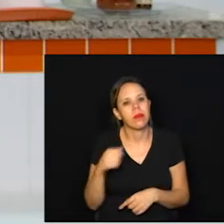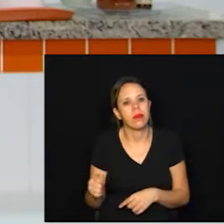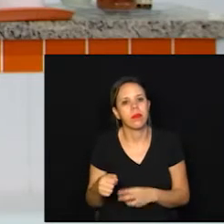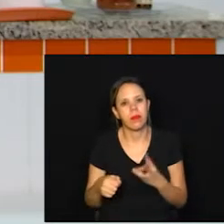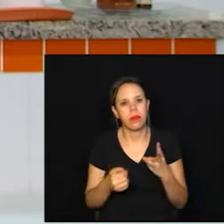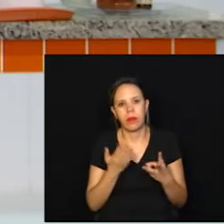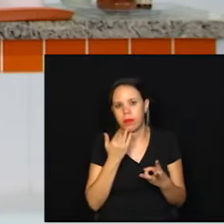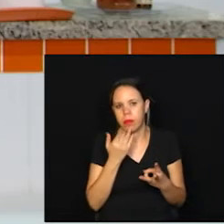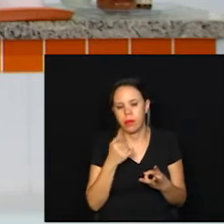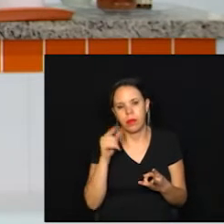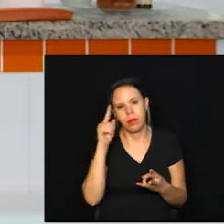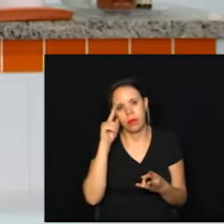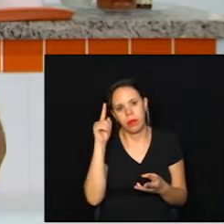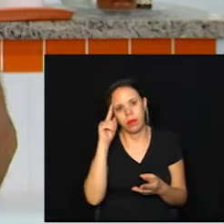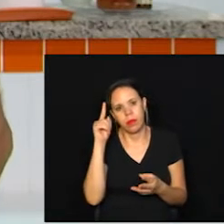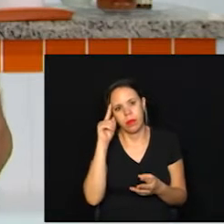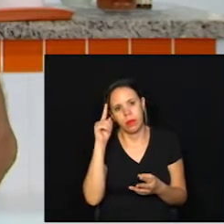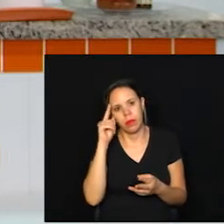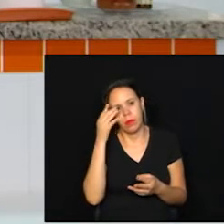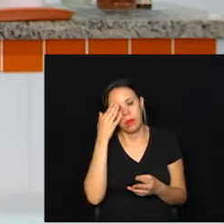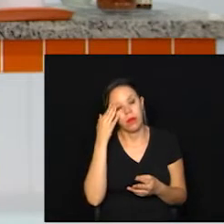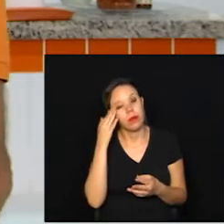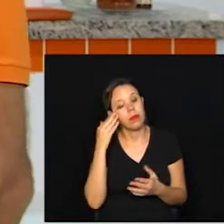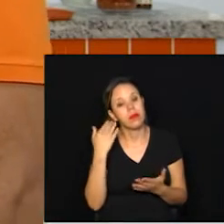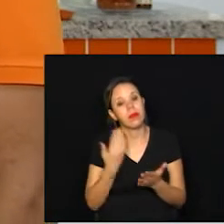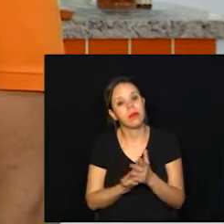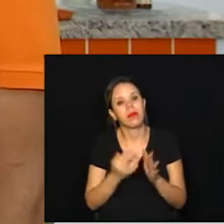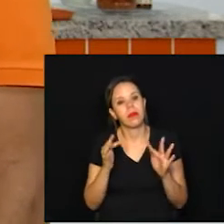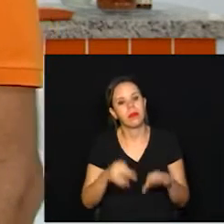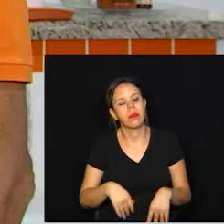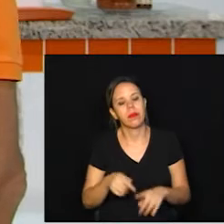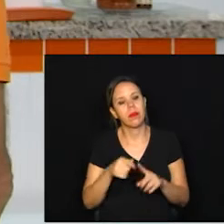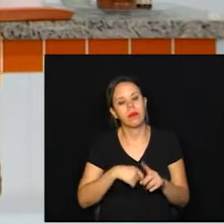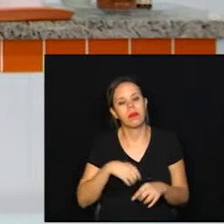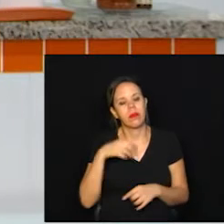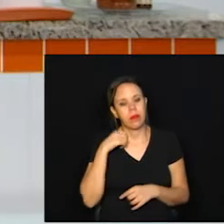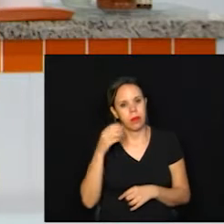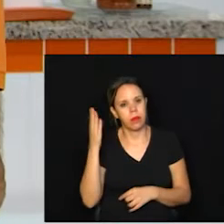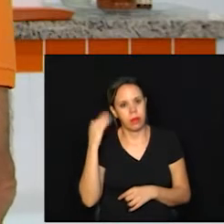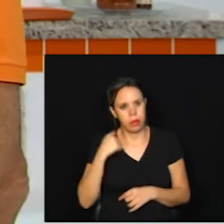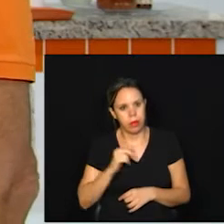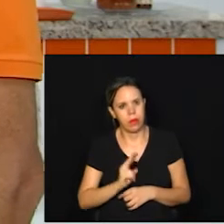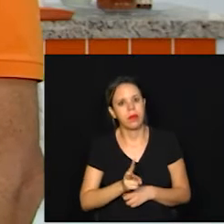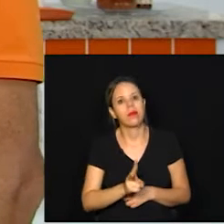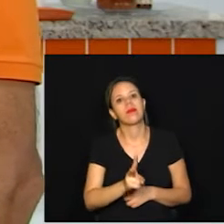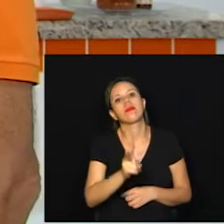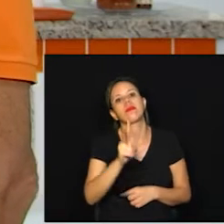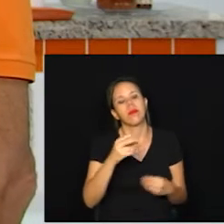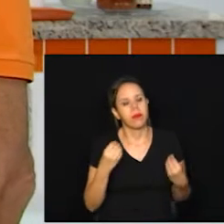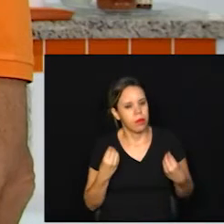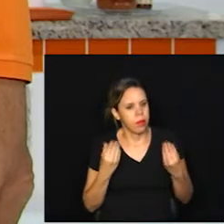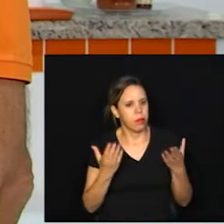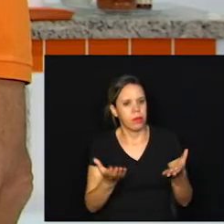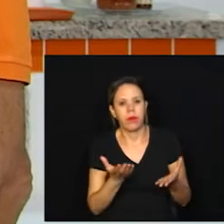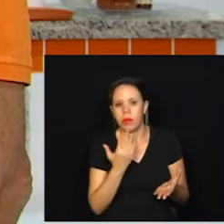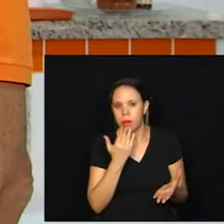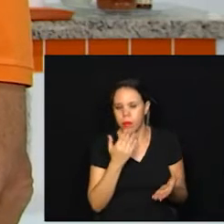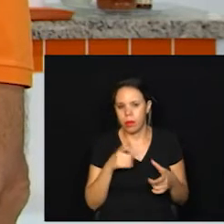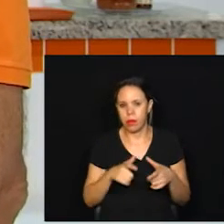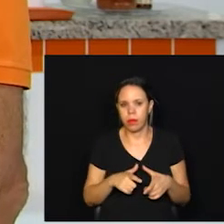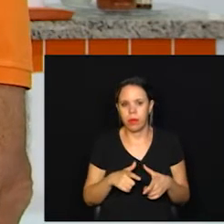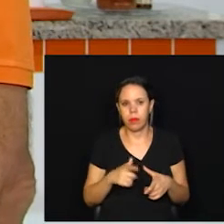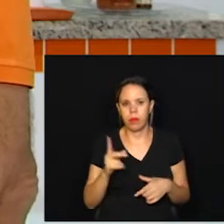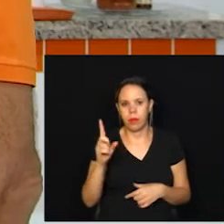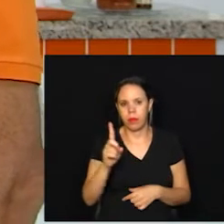três refeições diariamente. Isso, até o final de abril a gente sabe que vai continuar com essa entrega da marmita, né? A pessoa